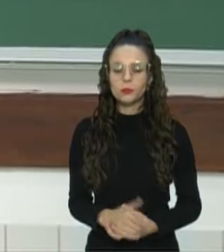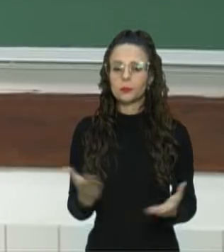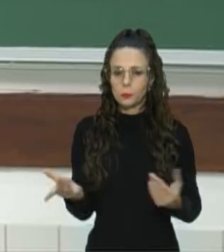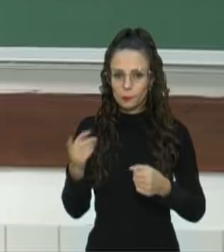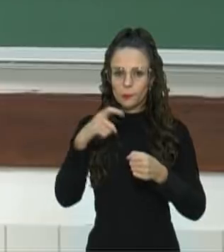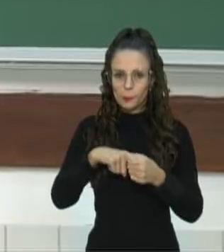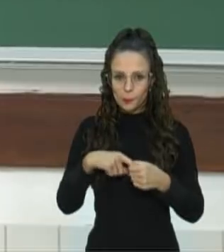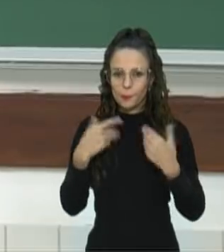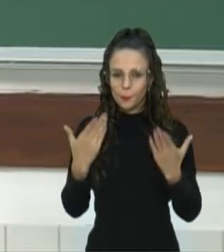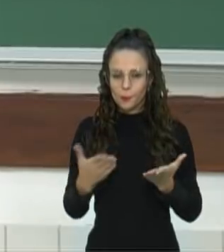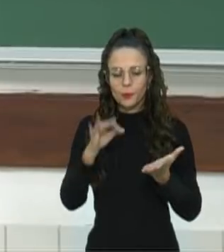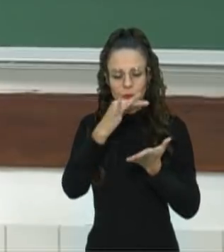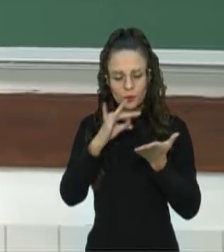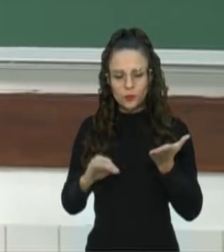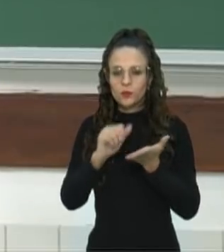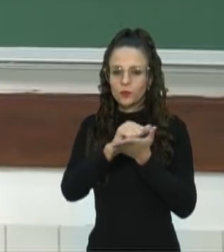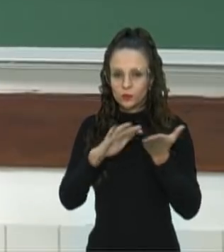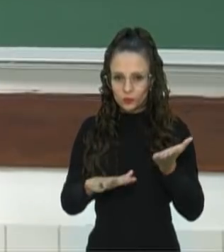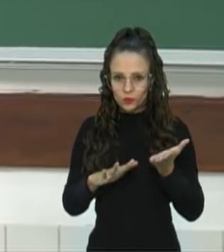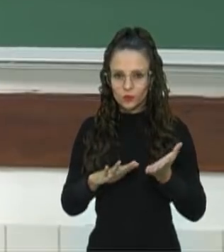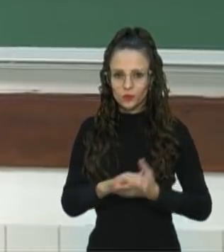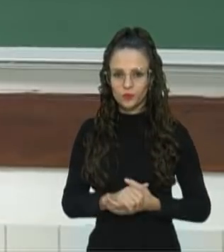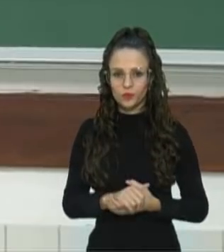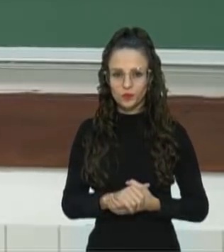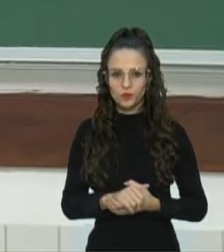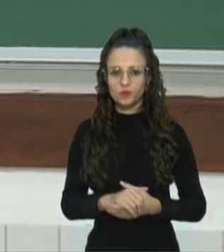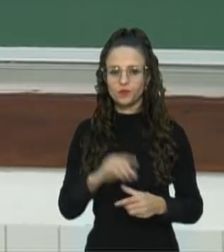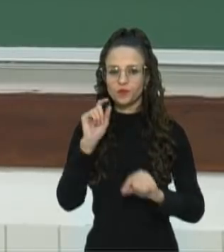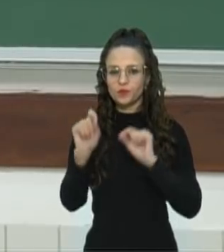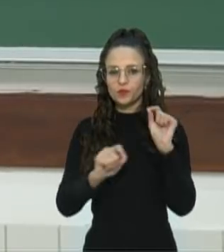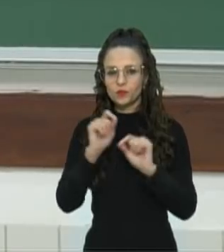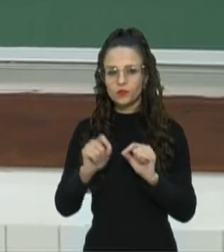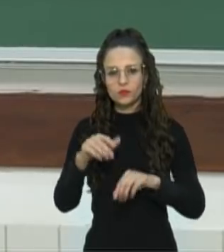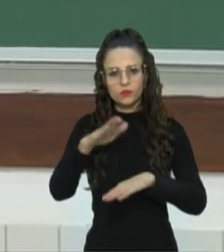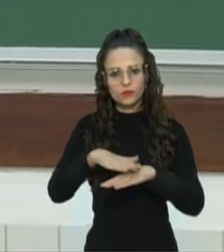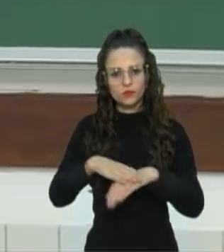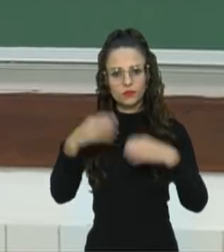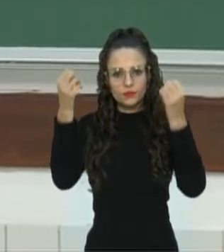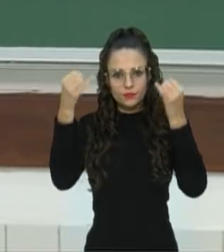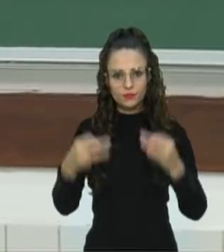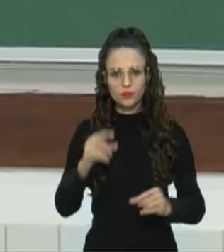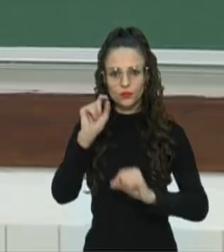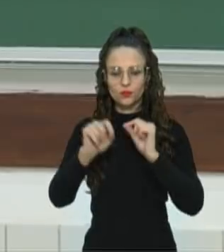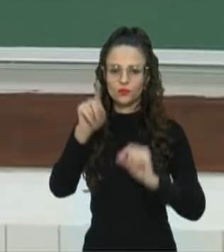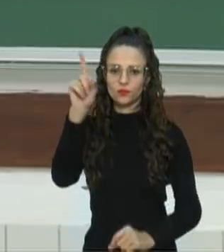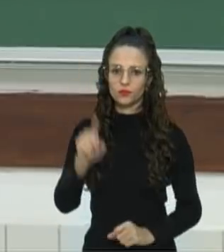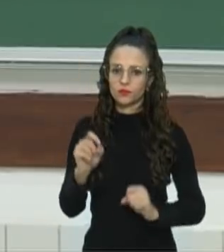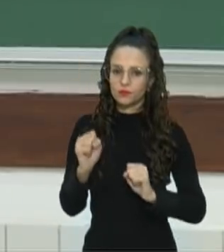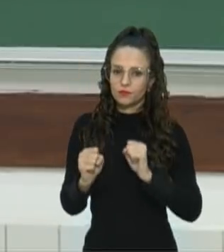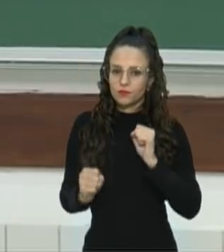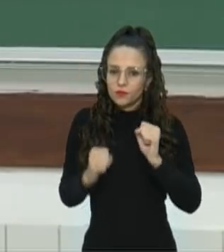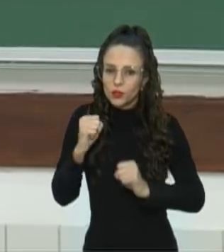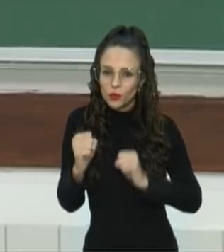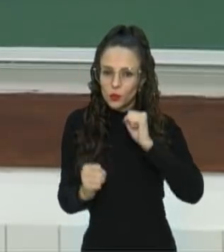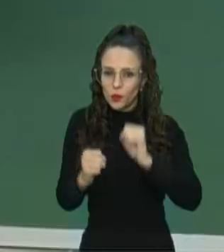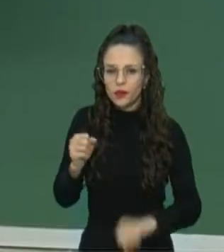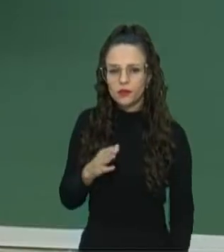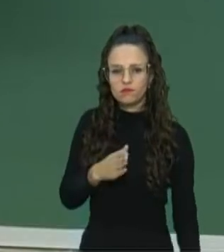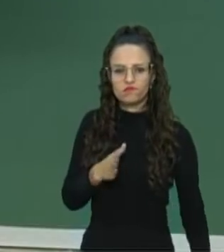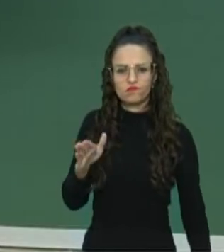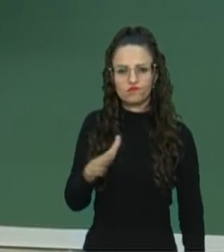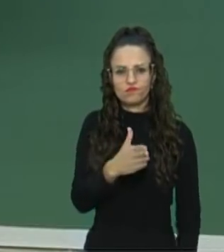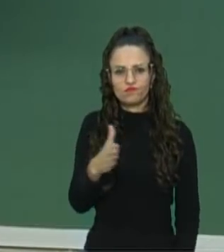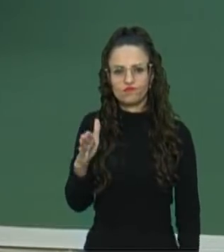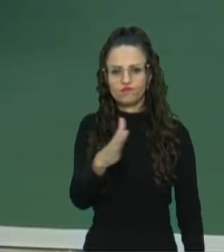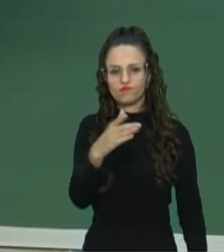Voltamos então, galera, com a correção da atividade que tinha ficado aqui para vocês, que era o quê? Definir corrida de orientação. Então, com base nessa imagem que